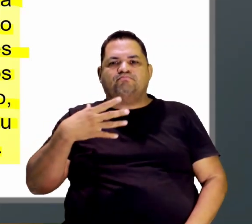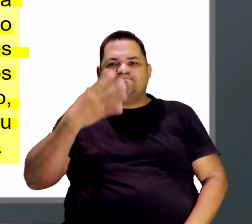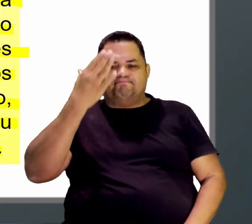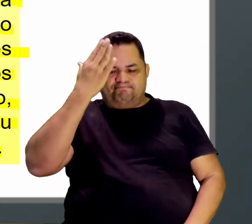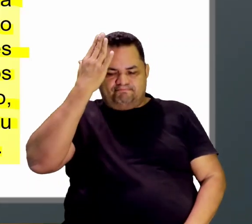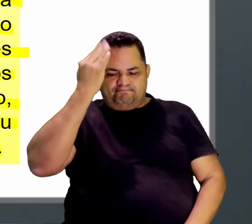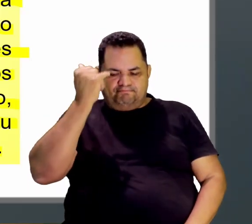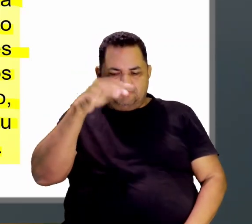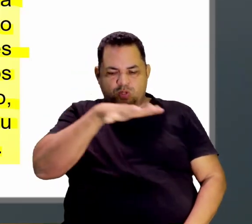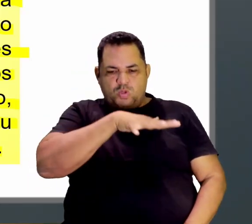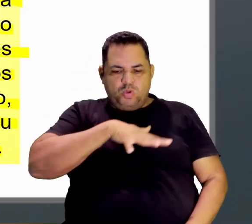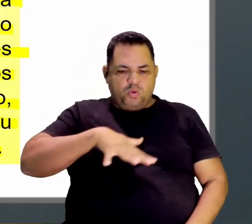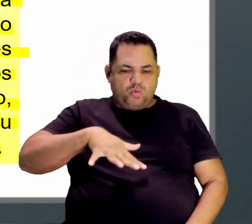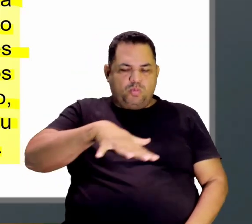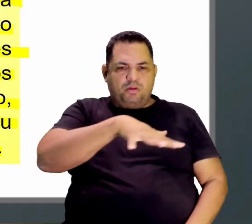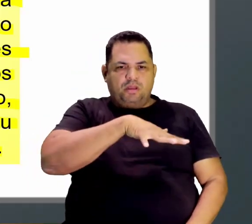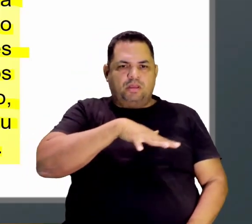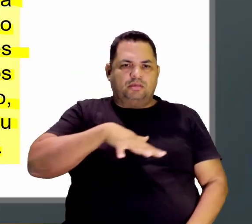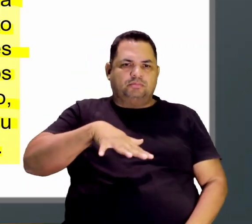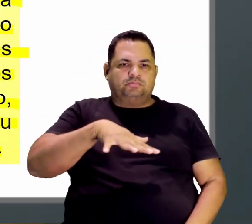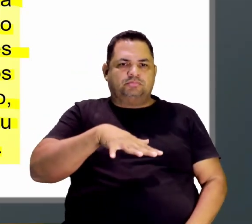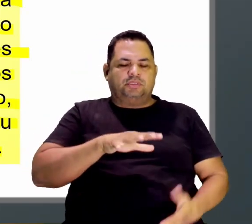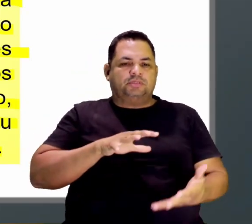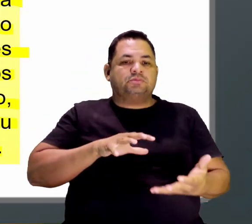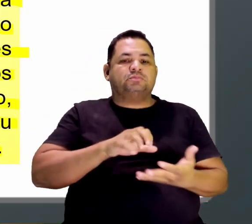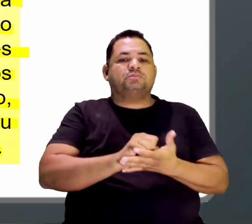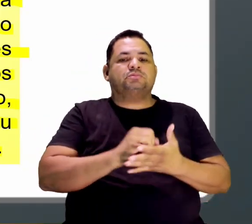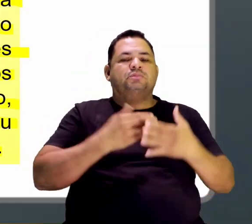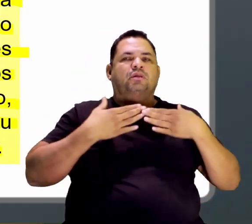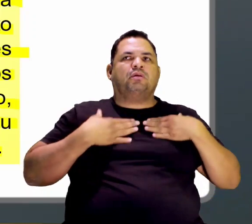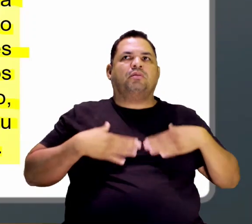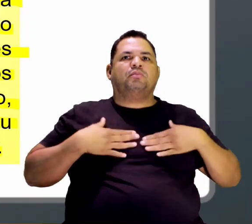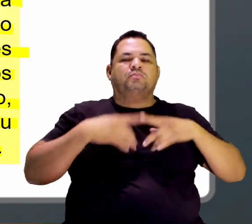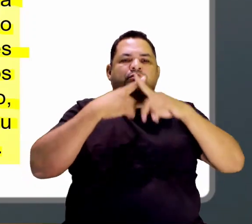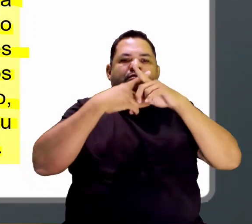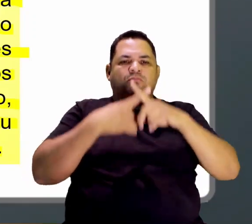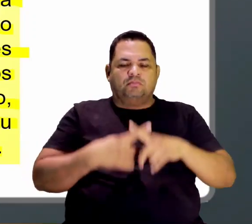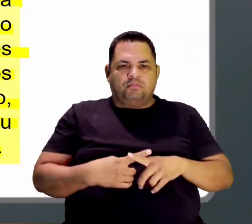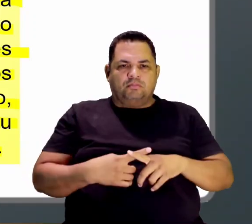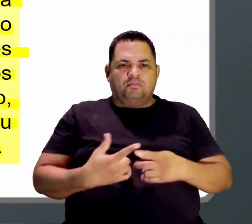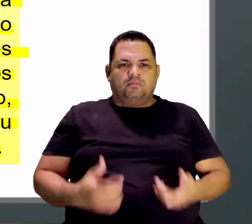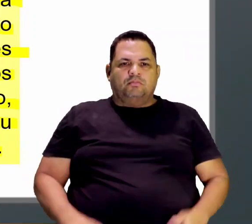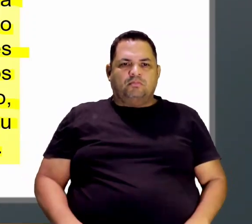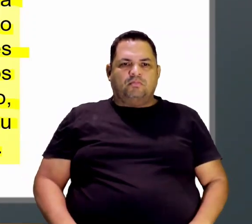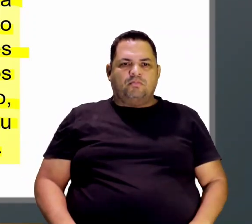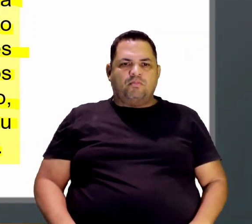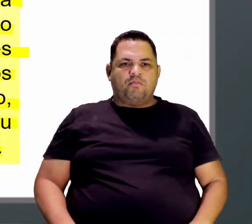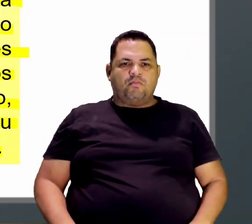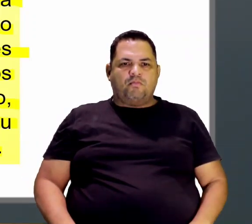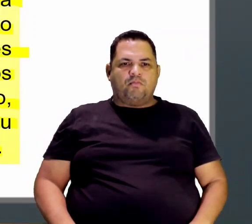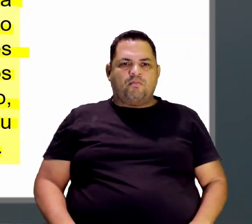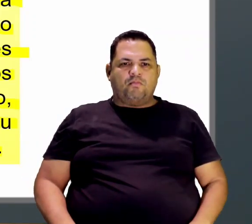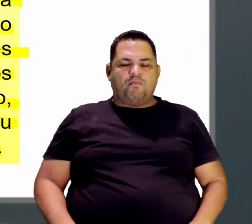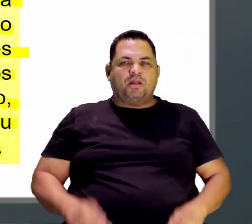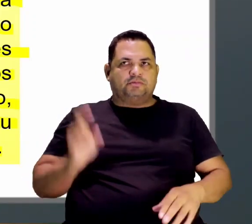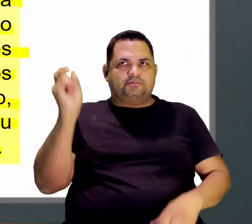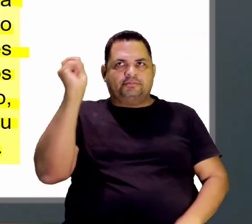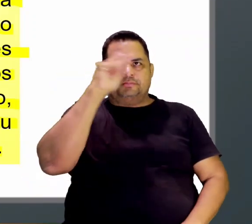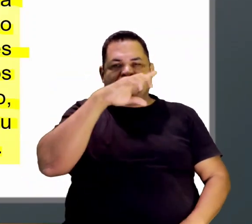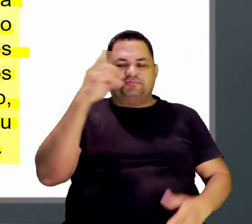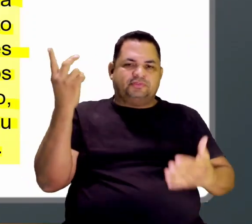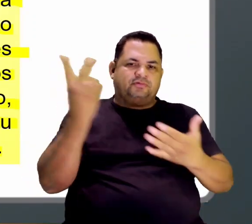alguns jogos, algumas brincadeiras, algumas coisas assim, aquela galera no início, né? Vai todo mundo para cima da